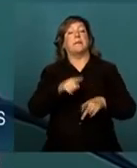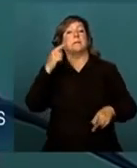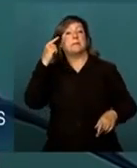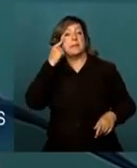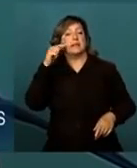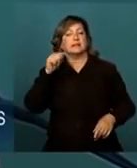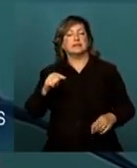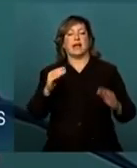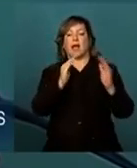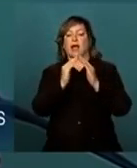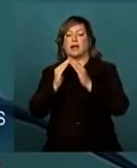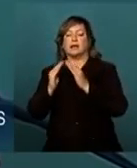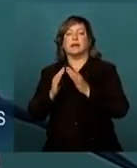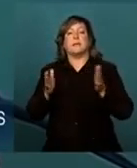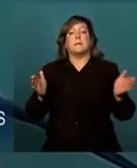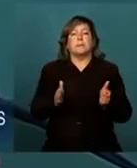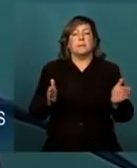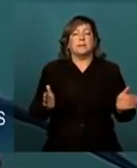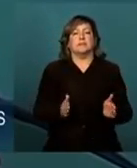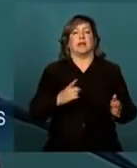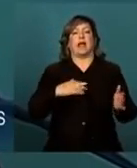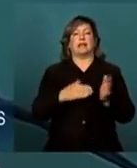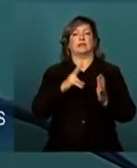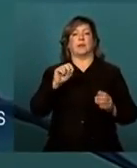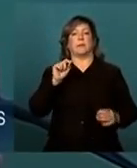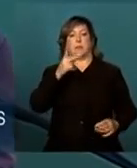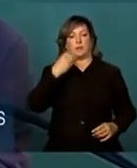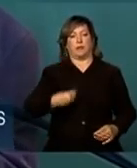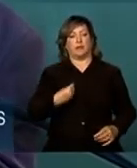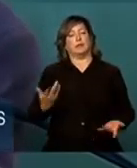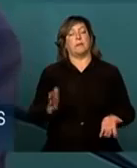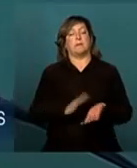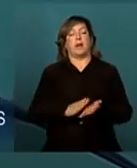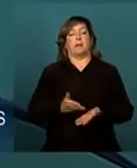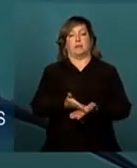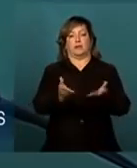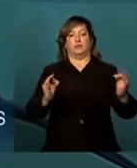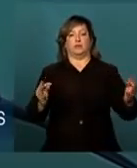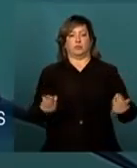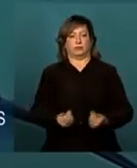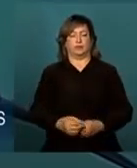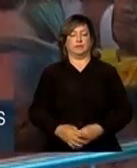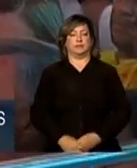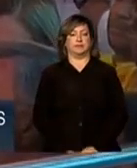50 mil habitantes através desse grande programa. Parabéns, prefeitos e prefeitas.